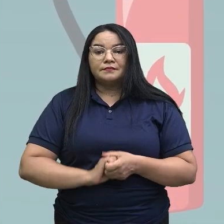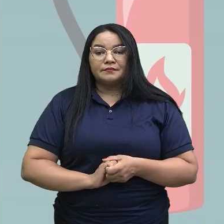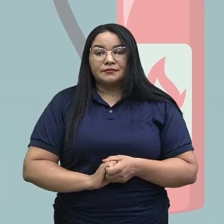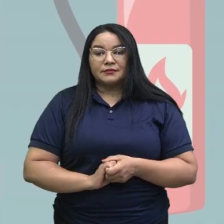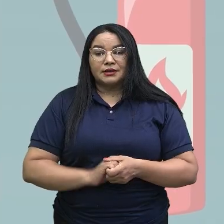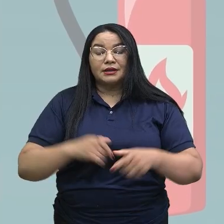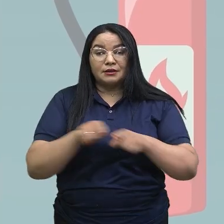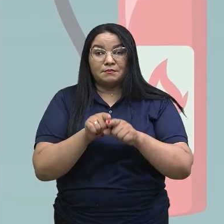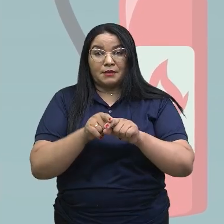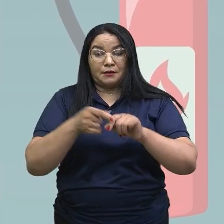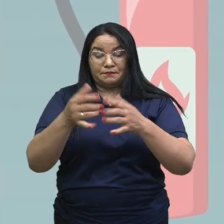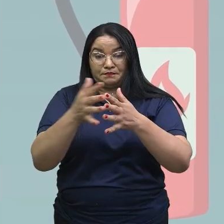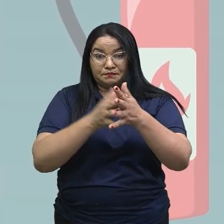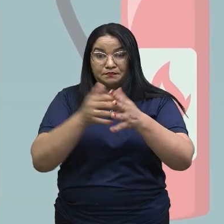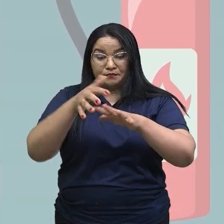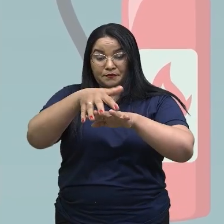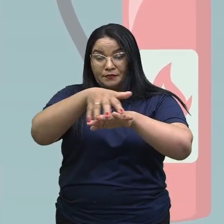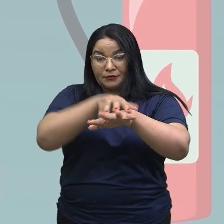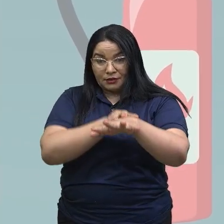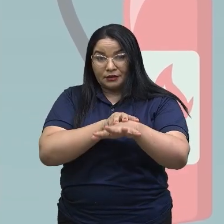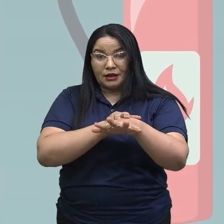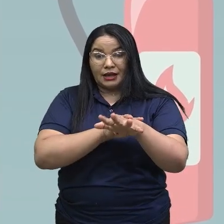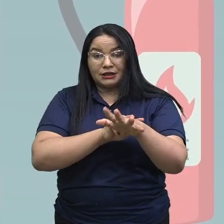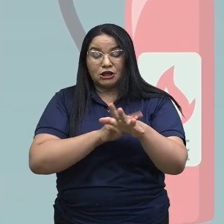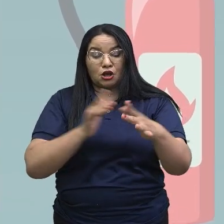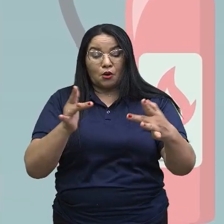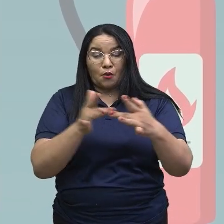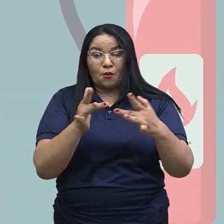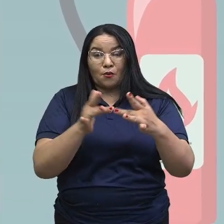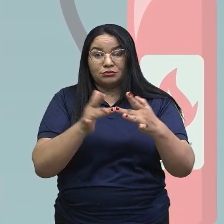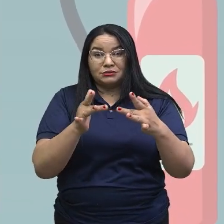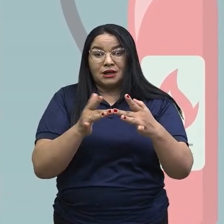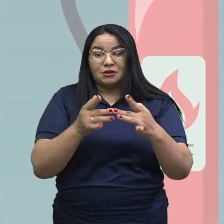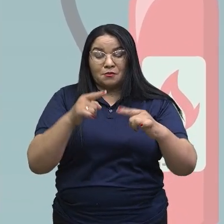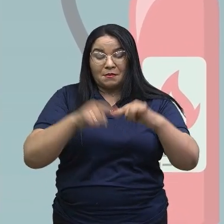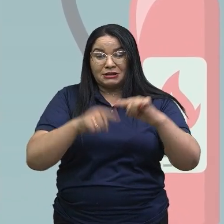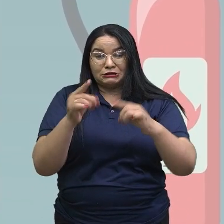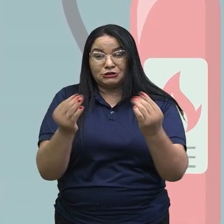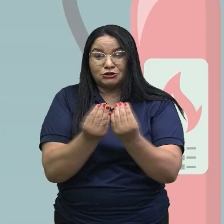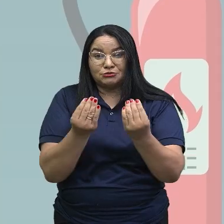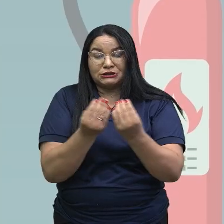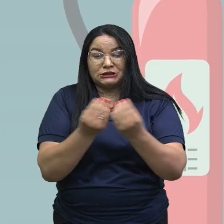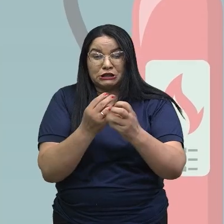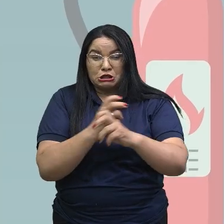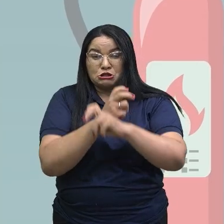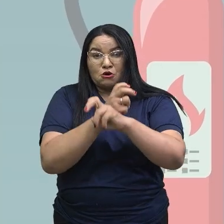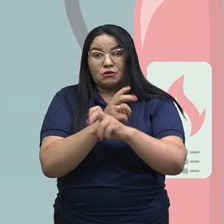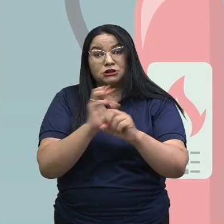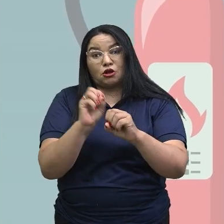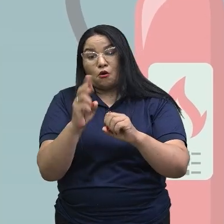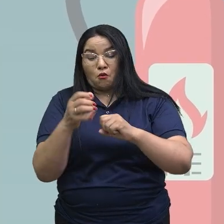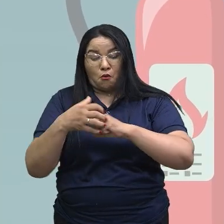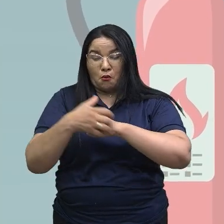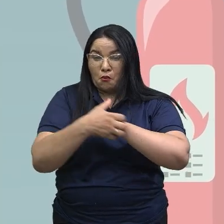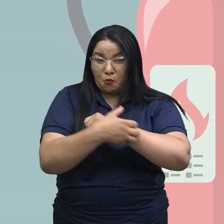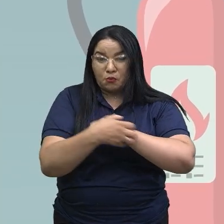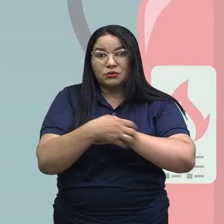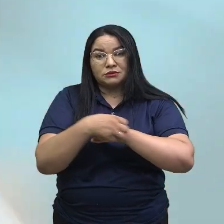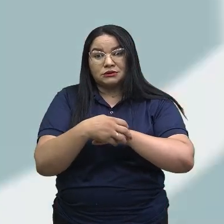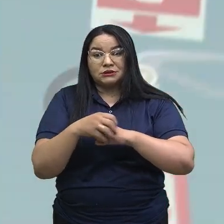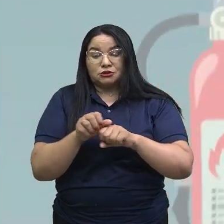As luvas evitam o contato direto com substâncias corrosivas, tóxicas ou contaminantes.